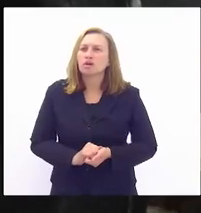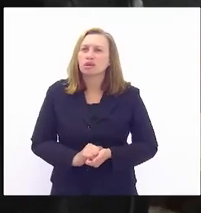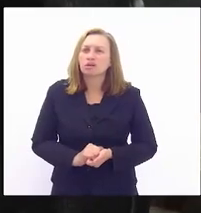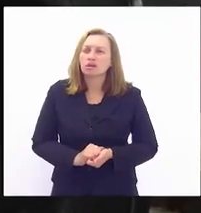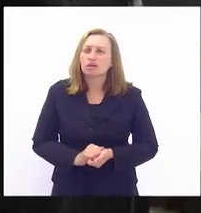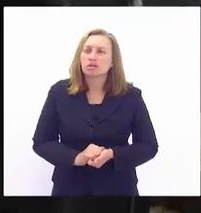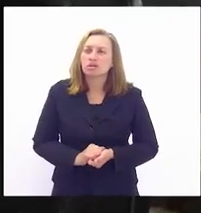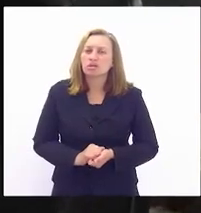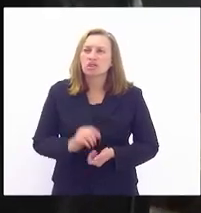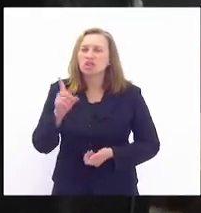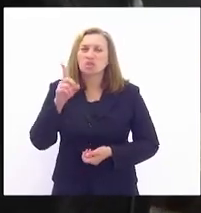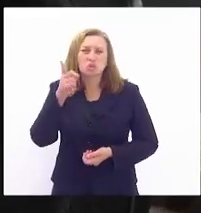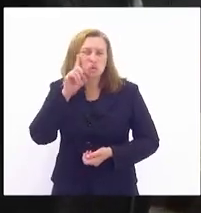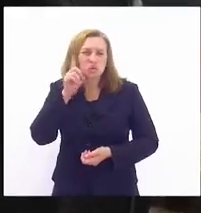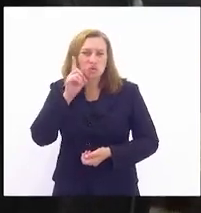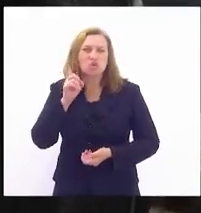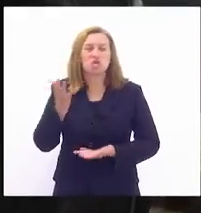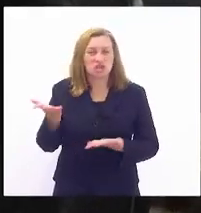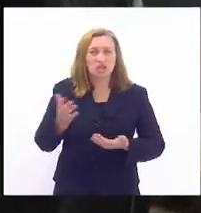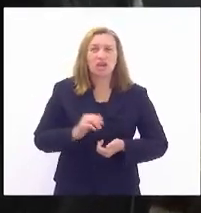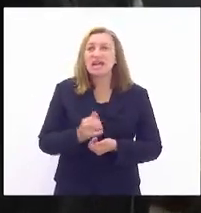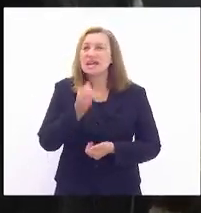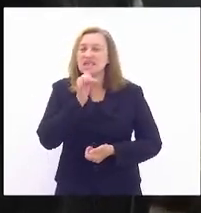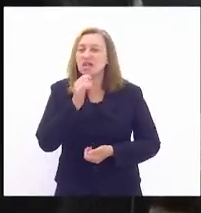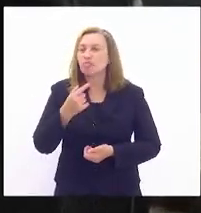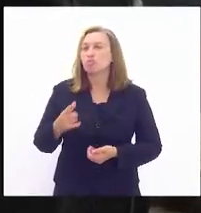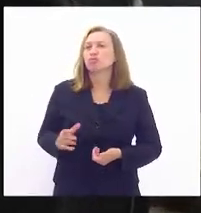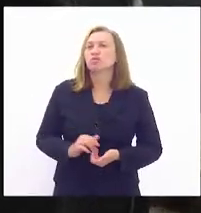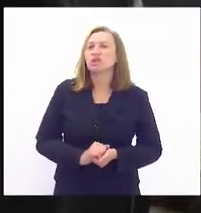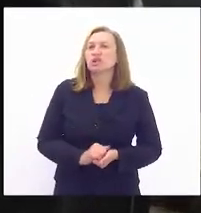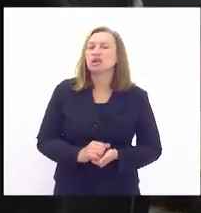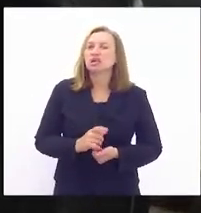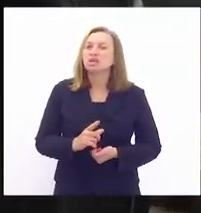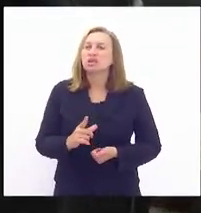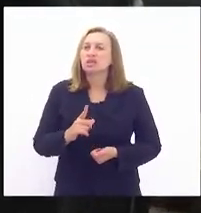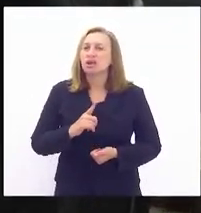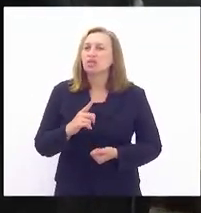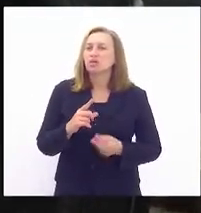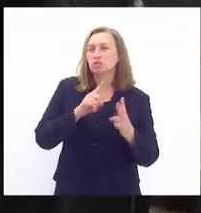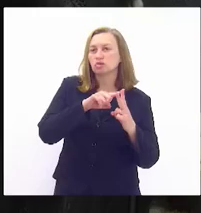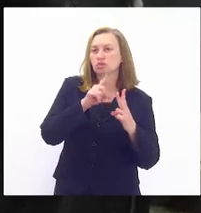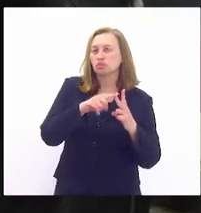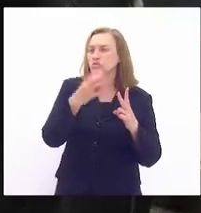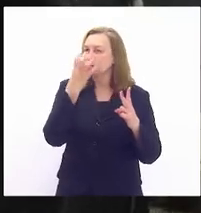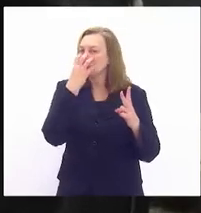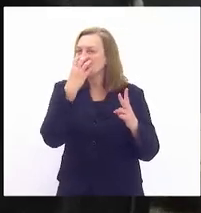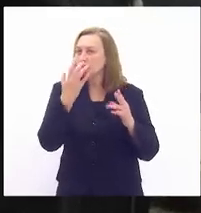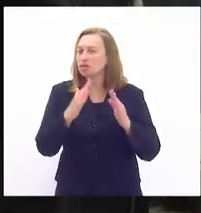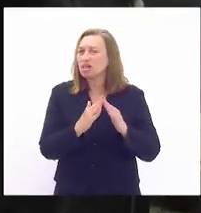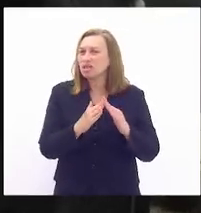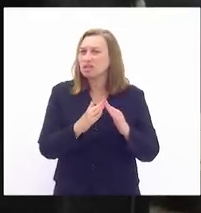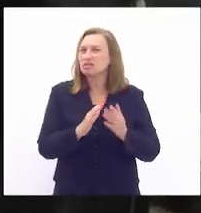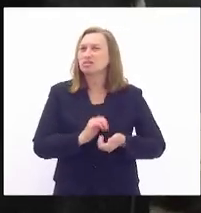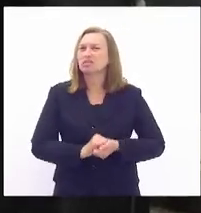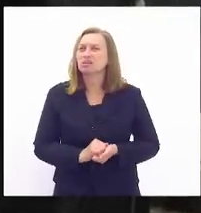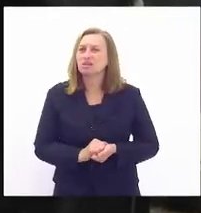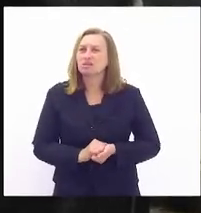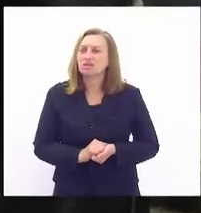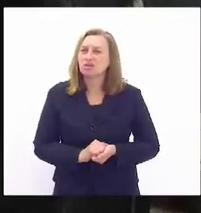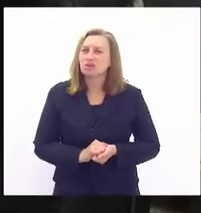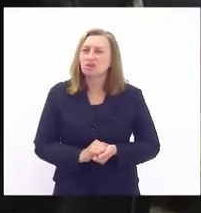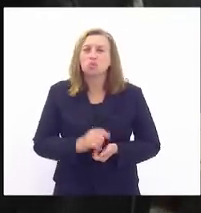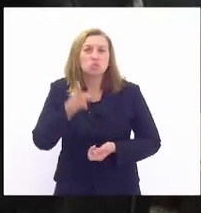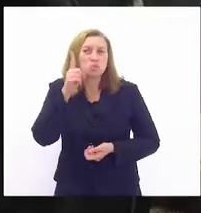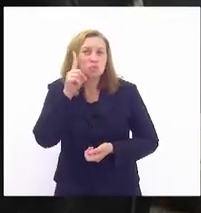ao dia a dia. Exemplo, eu tenho dois cachorros em casa e todos